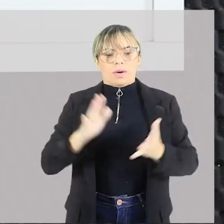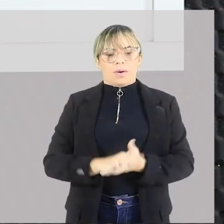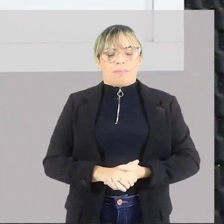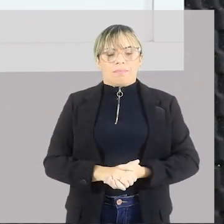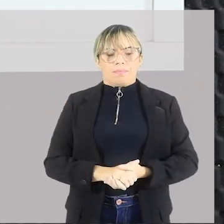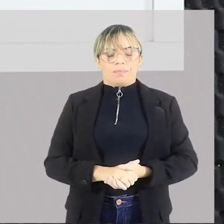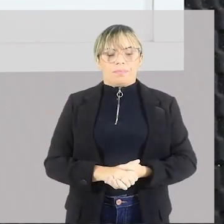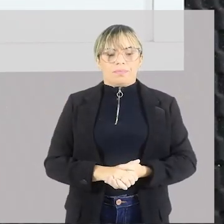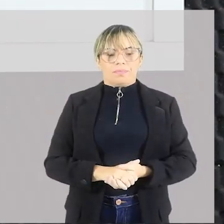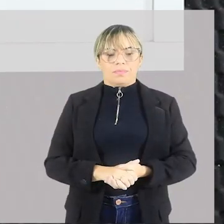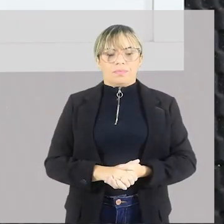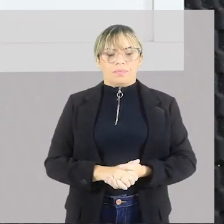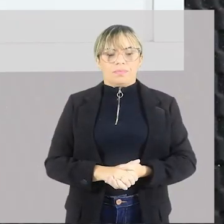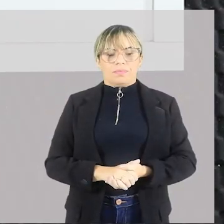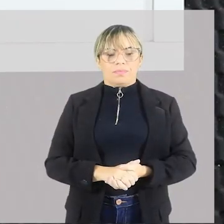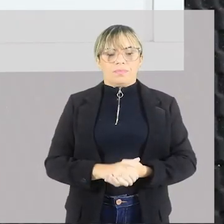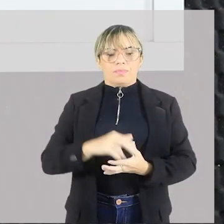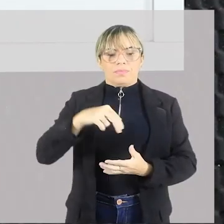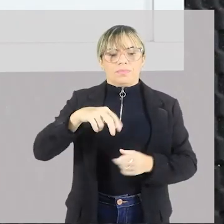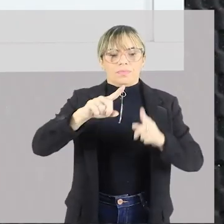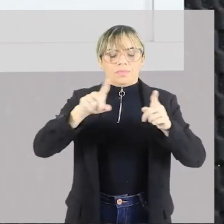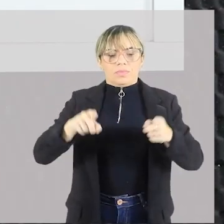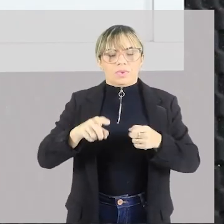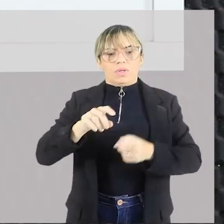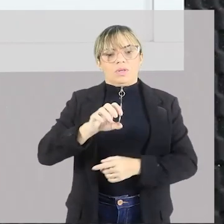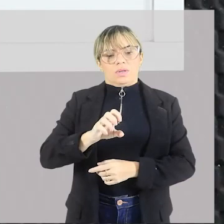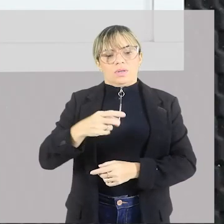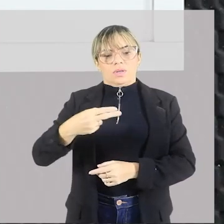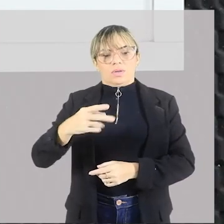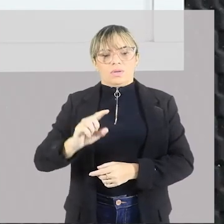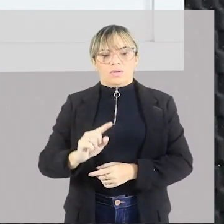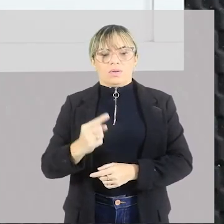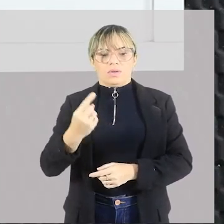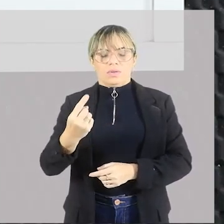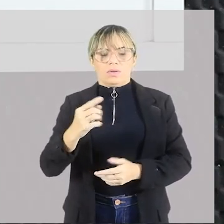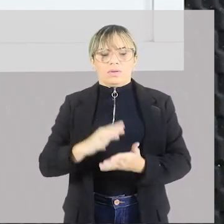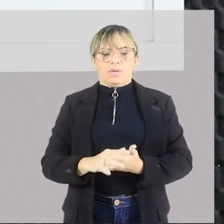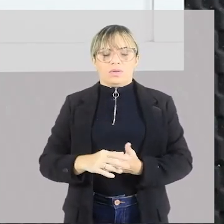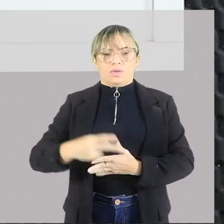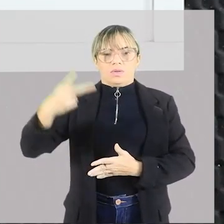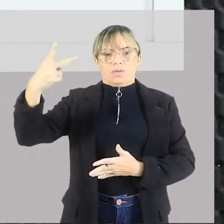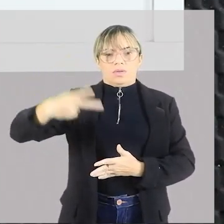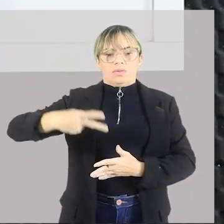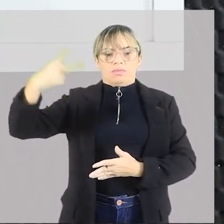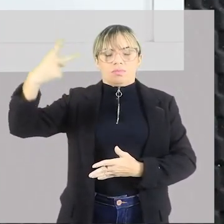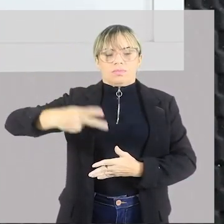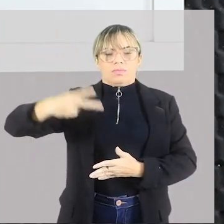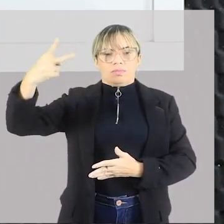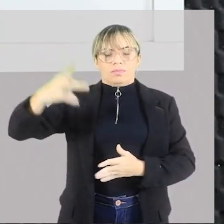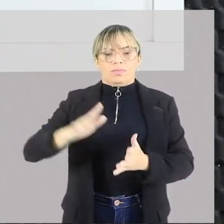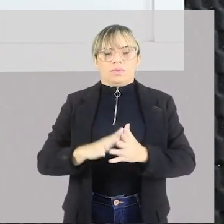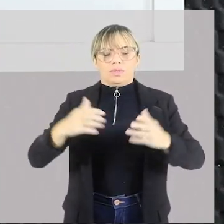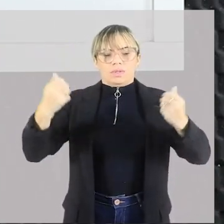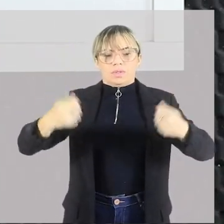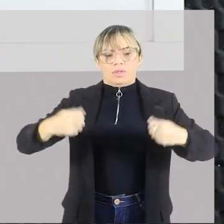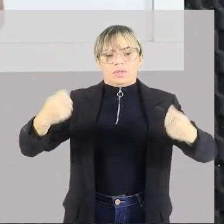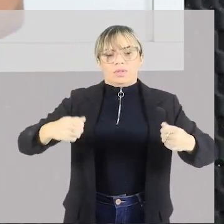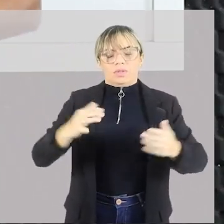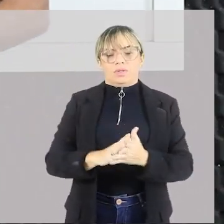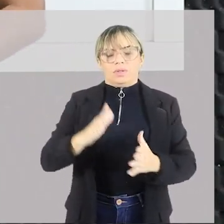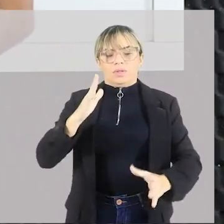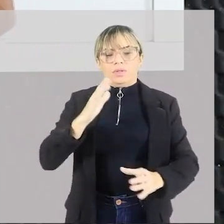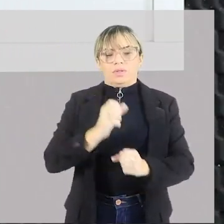evento é igual a 1 Então são esses dois carinhas aqui que eu preciso para